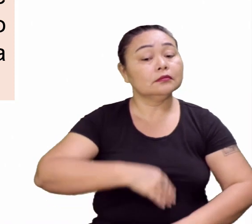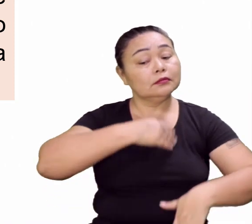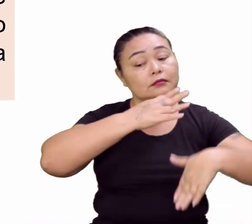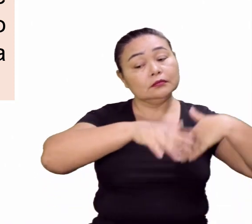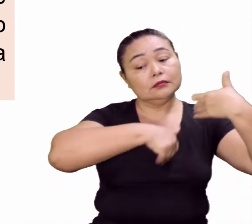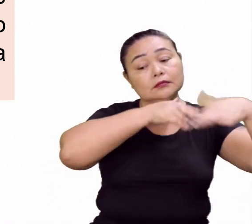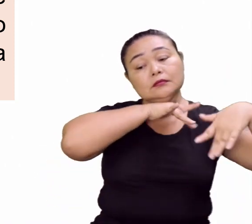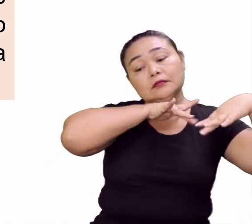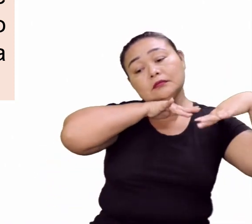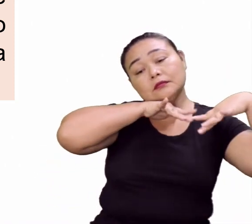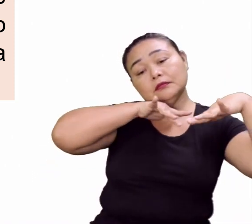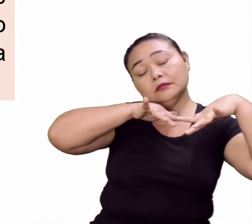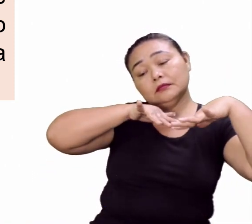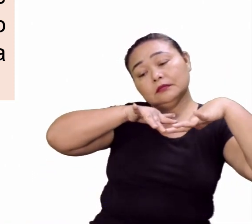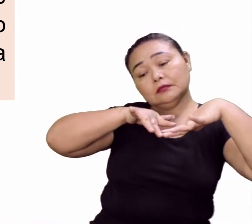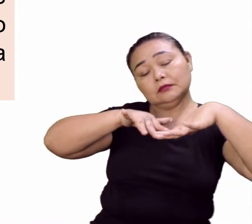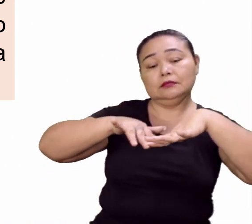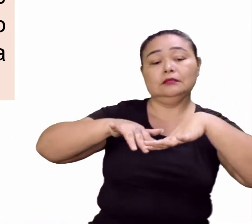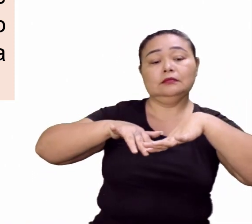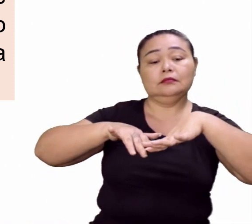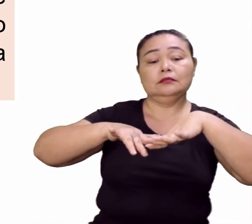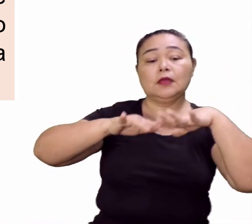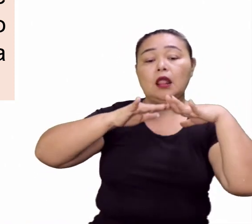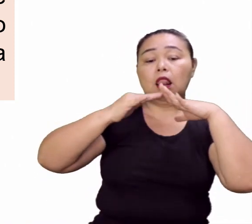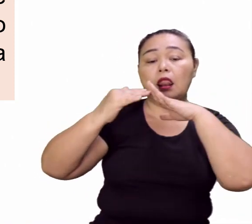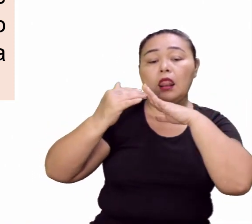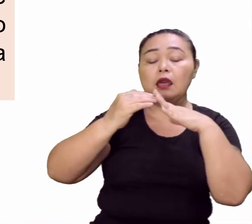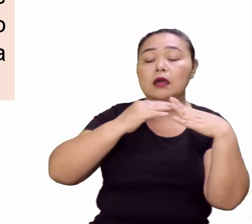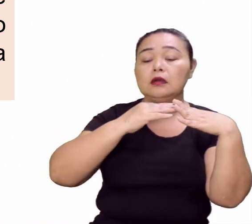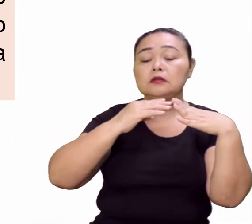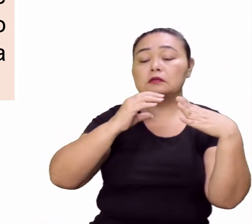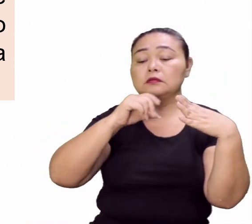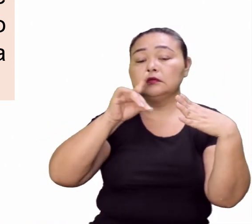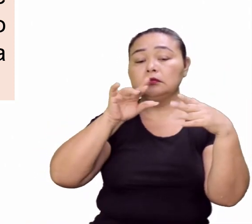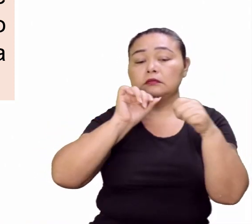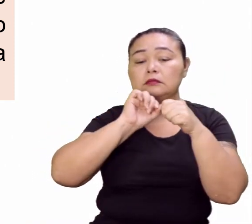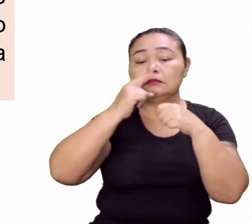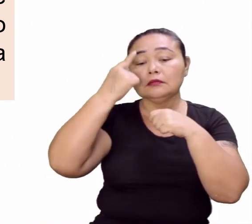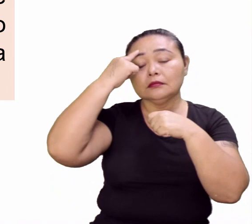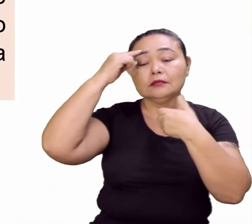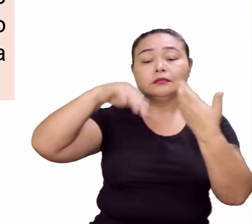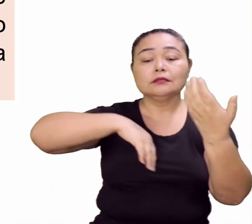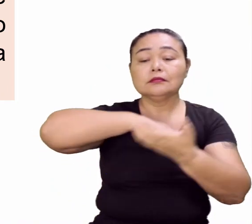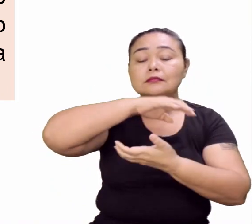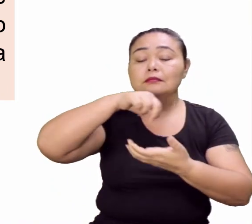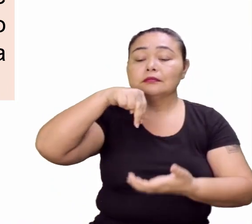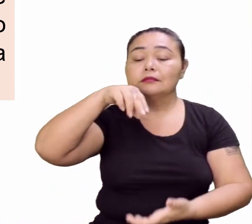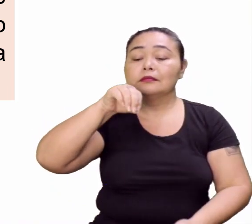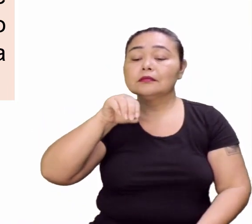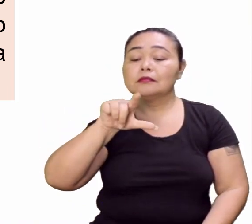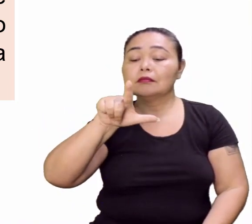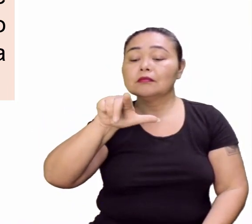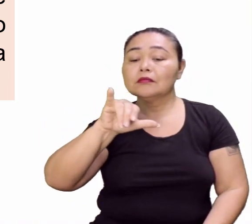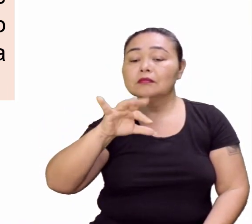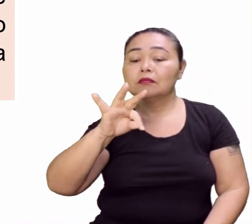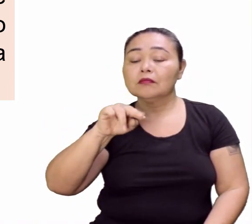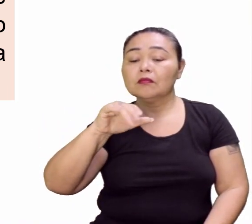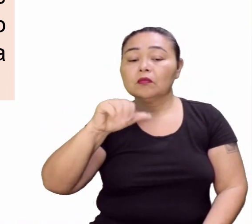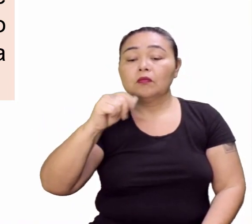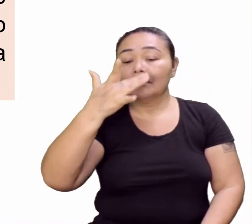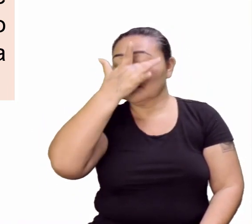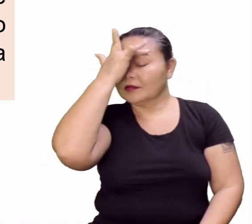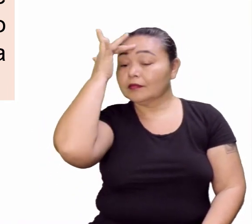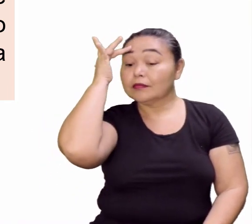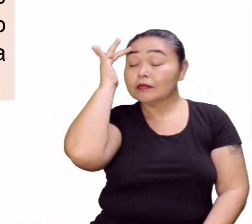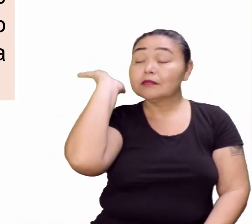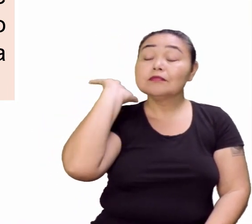Processo de urbanização. As ruínas de cidades remontam à Revolução Neolítica. Então, olha só. Então, as pessoas